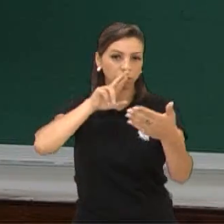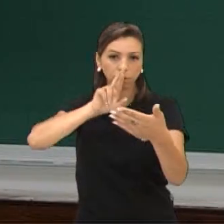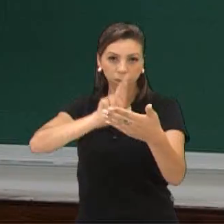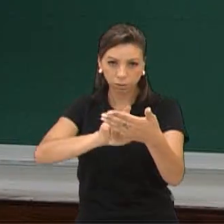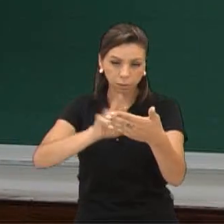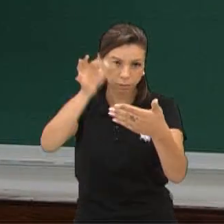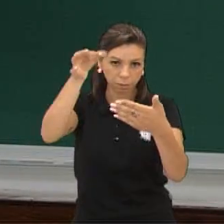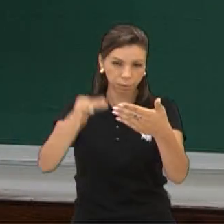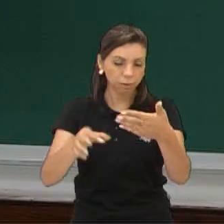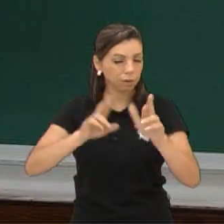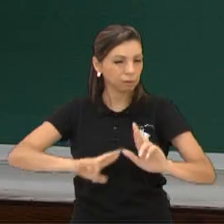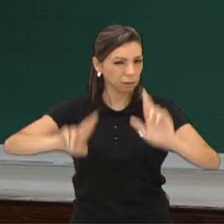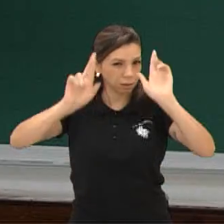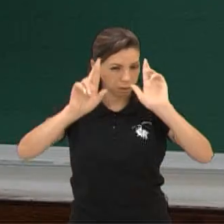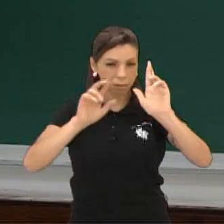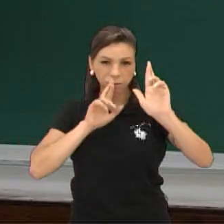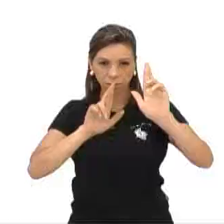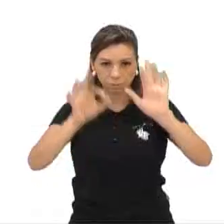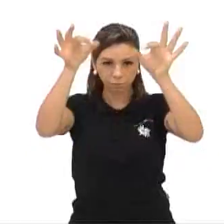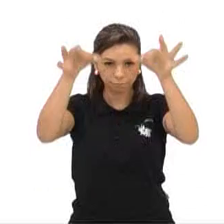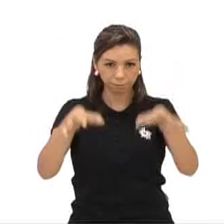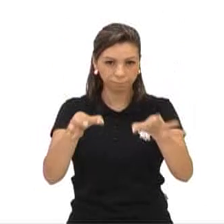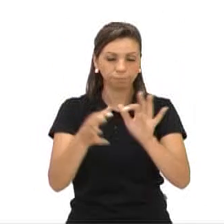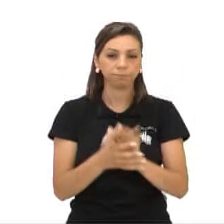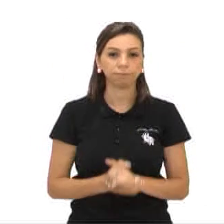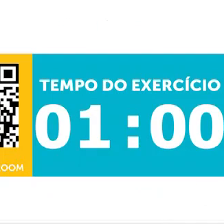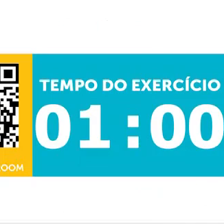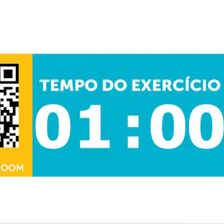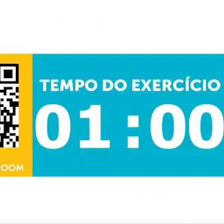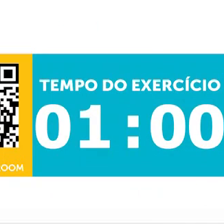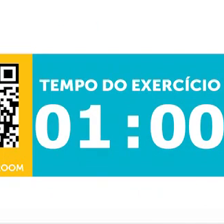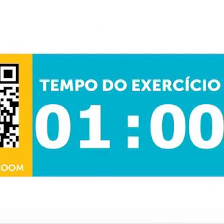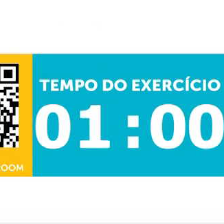resposta correta que eu tenho certeza que você vai marcar.